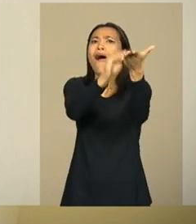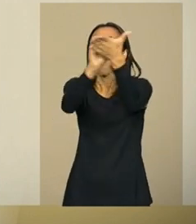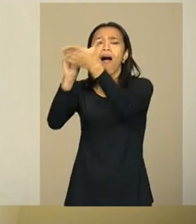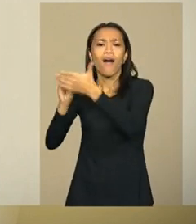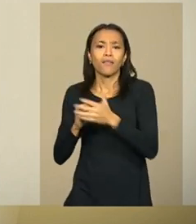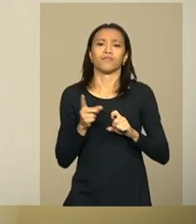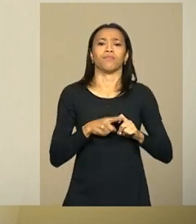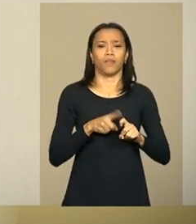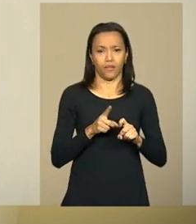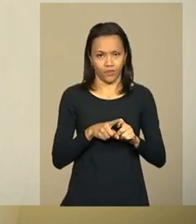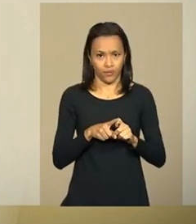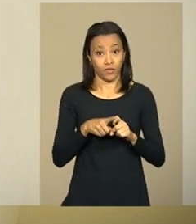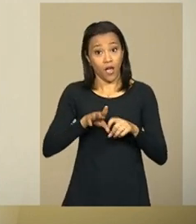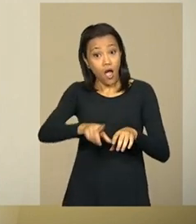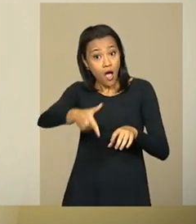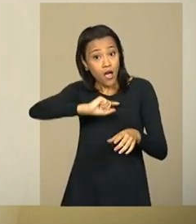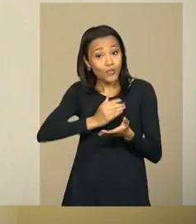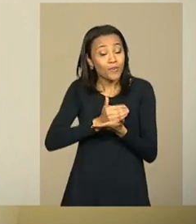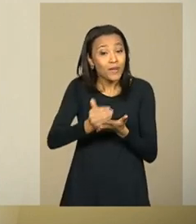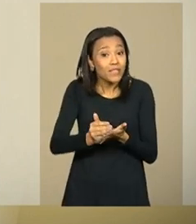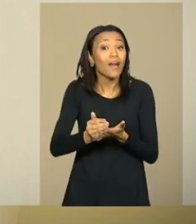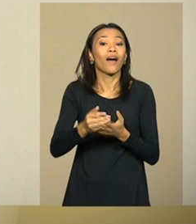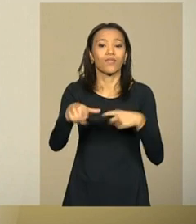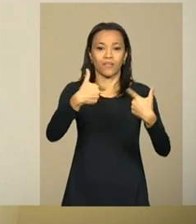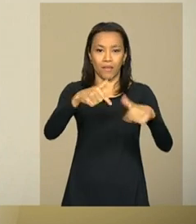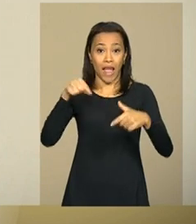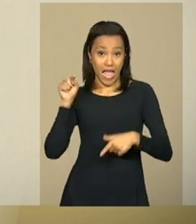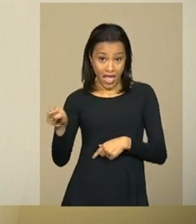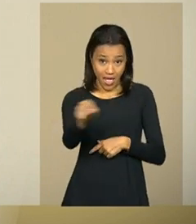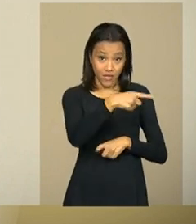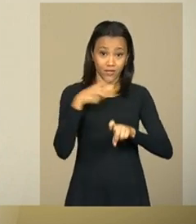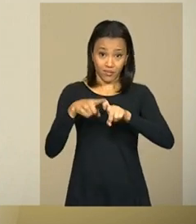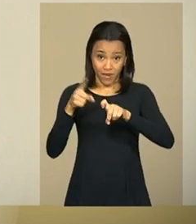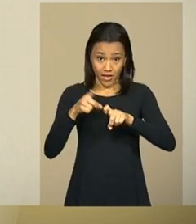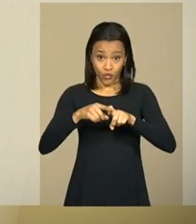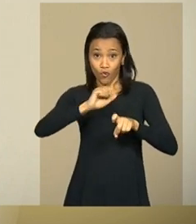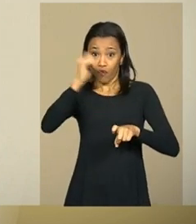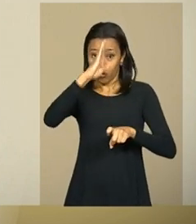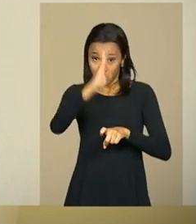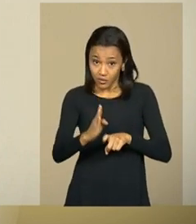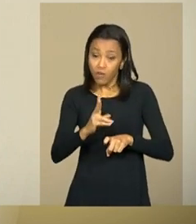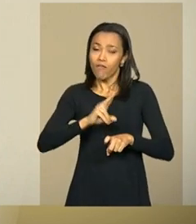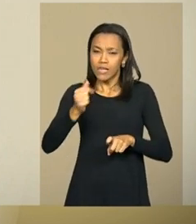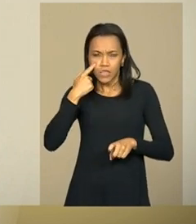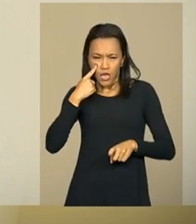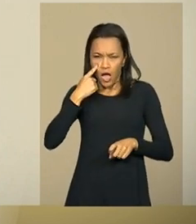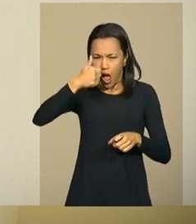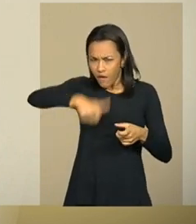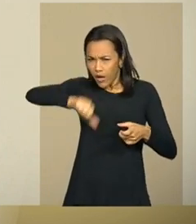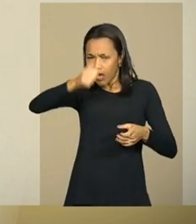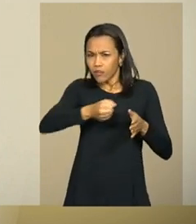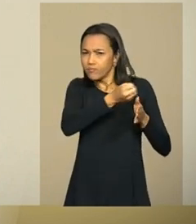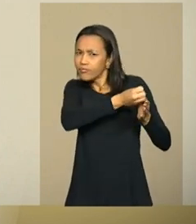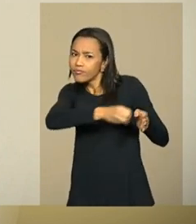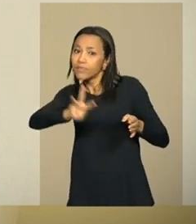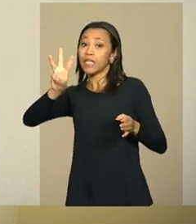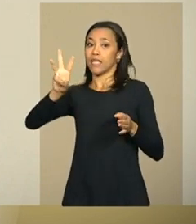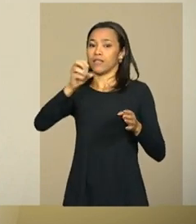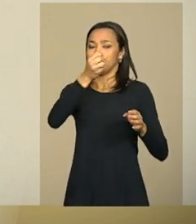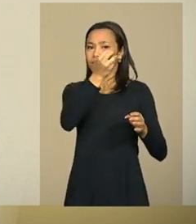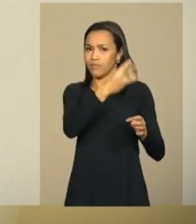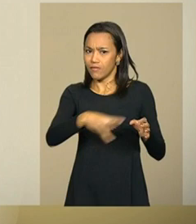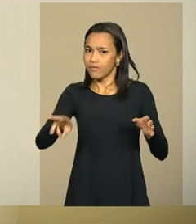médicos antes de começar a trabalhar esses médicos estrangeiros serão avaliados por três semanas em nossas